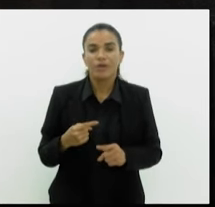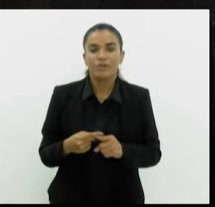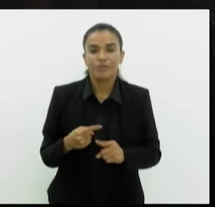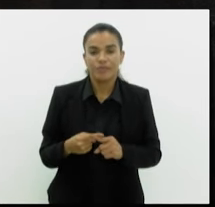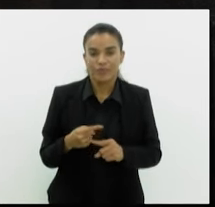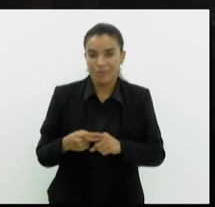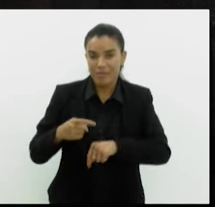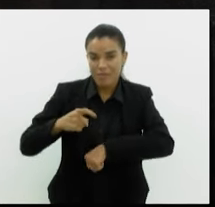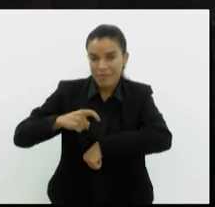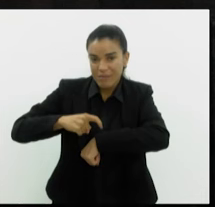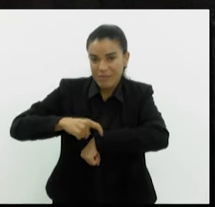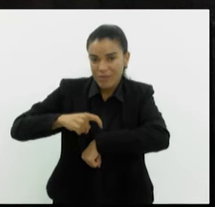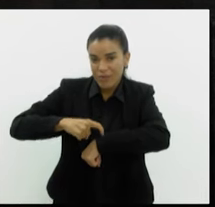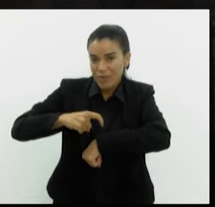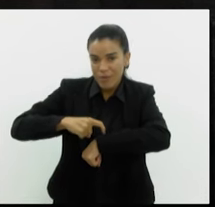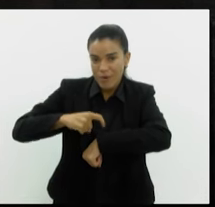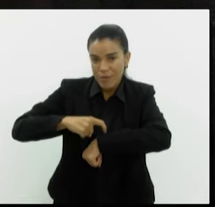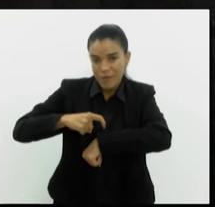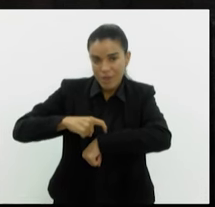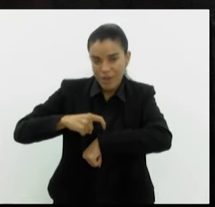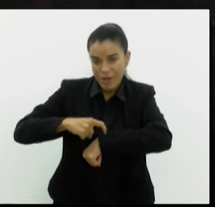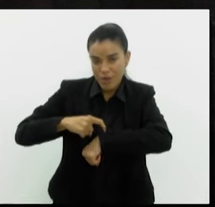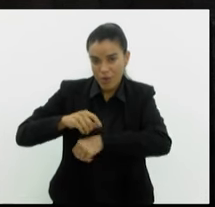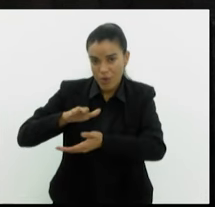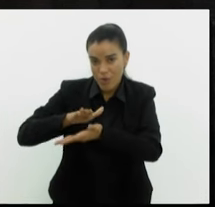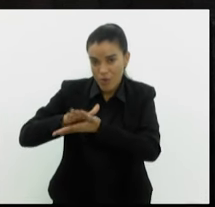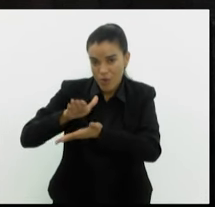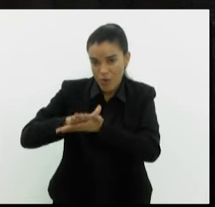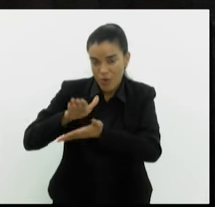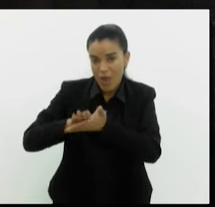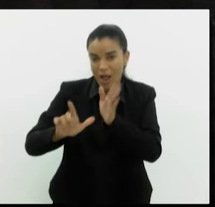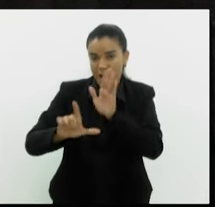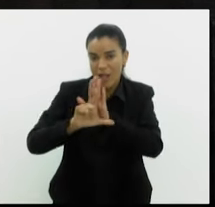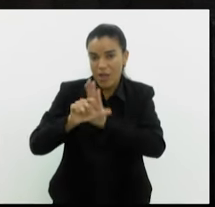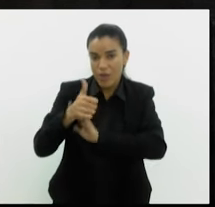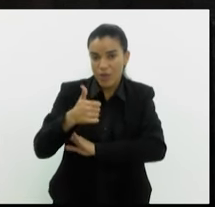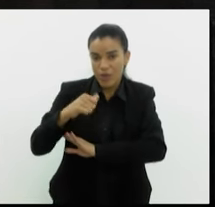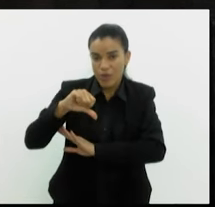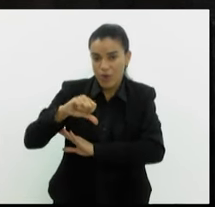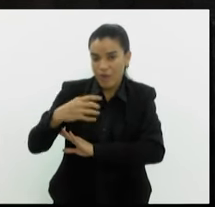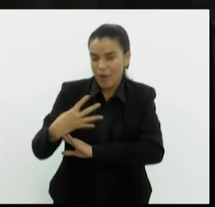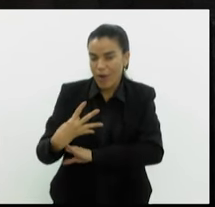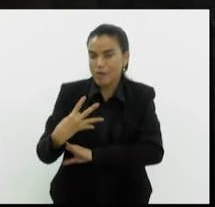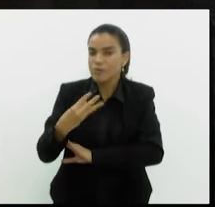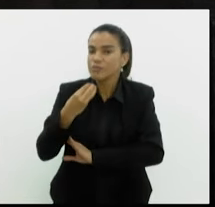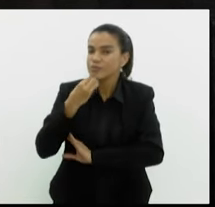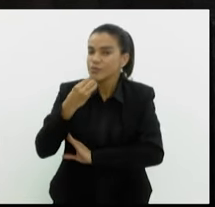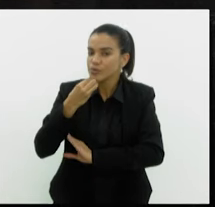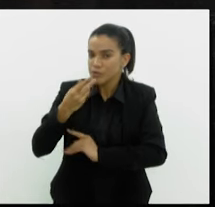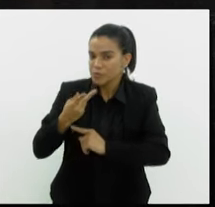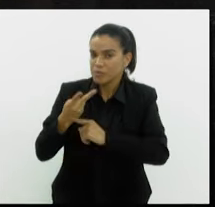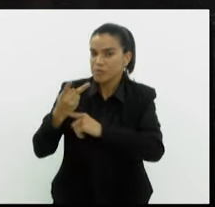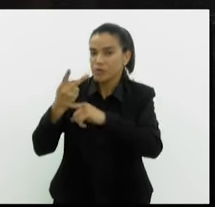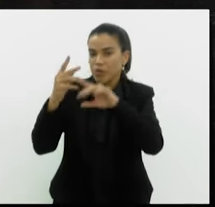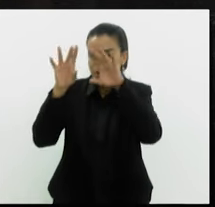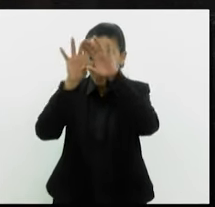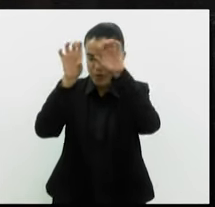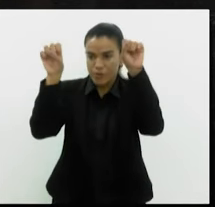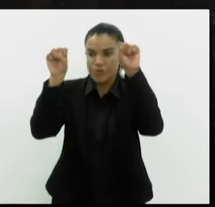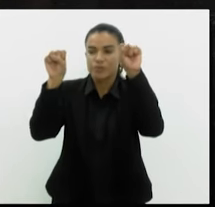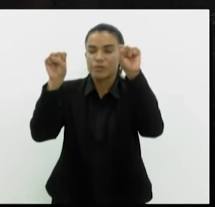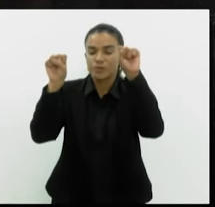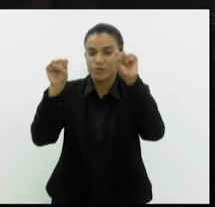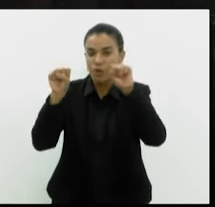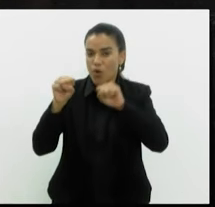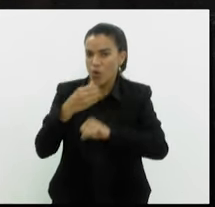na hora que publicou a 194, deveria ter ido ao Supremo, quer seja